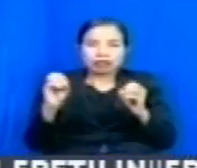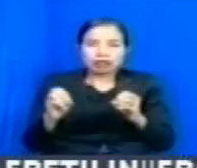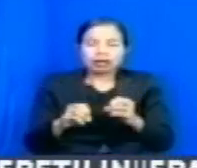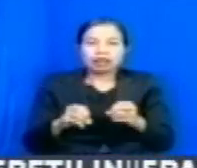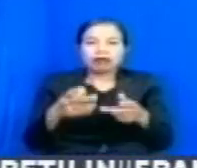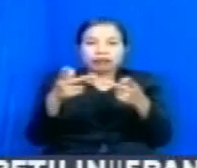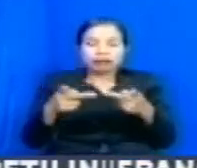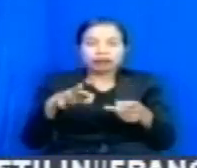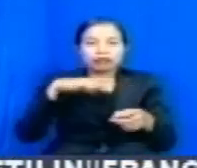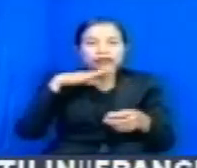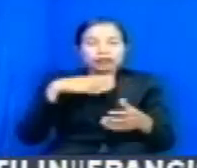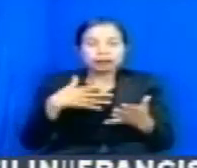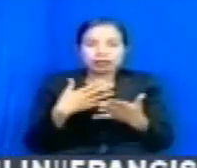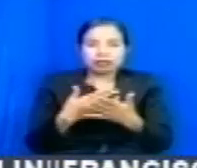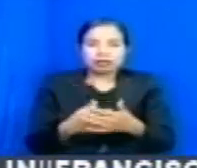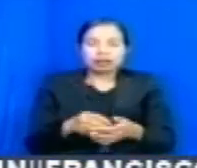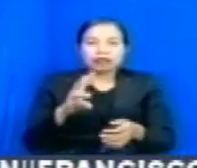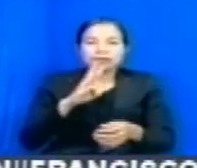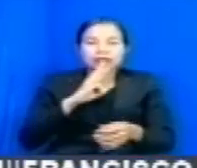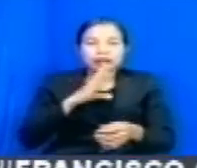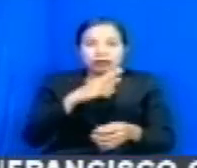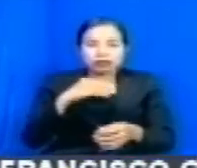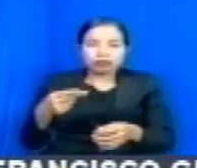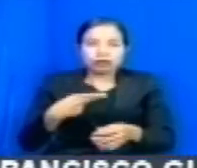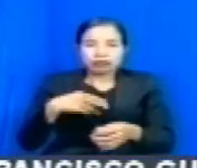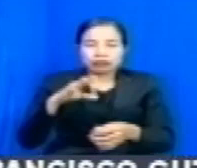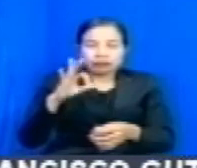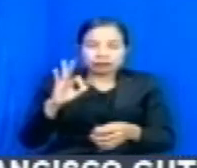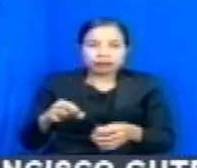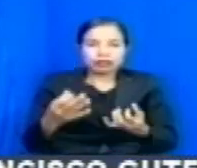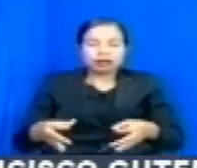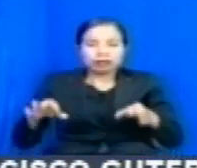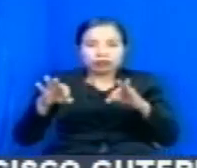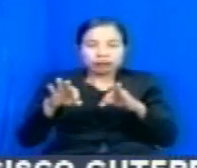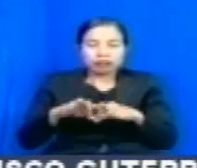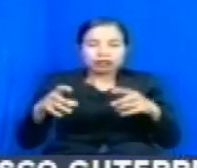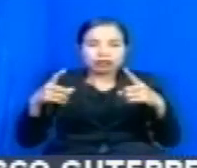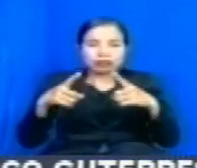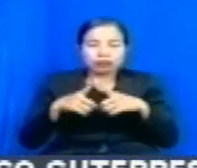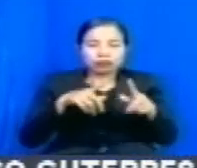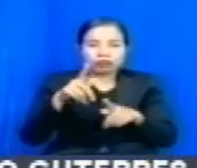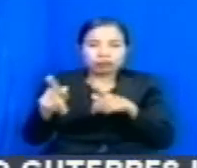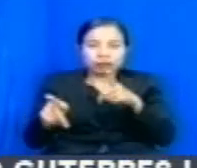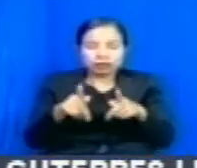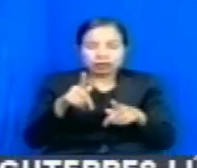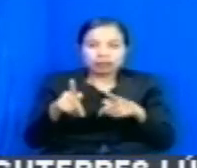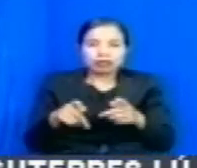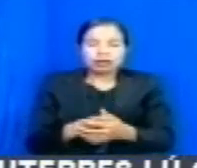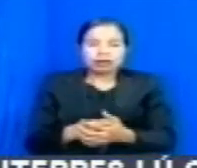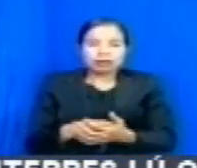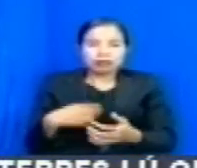de pequedia. De eletricidade ho sanimento. E ne mais importante ba ita. E ne dana teuru de importante ba ita e